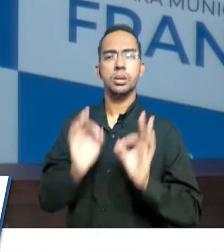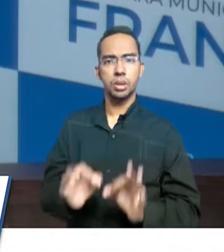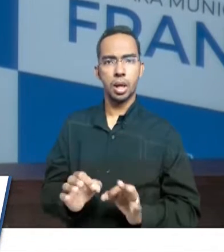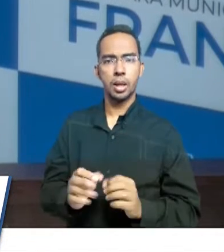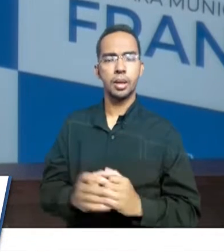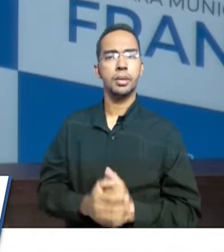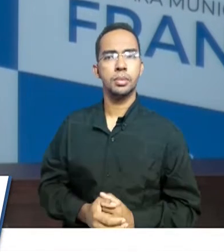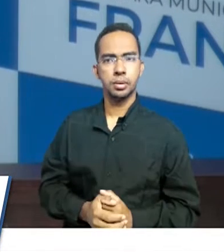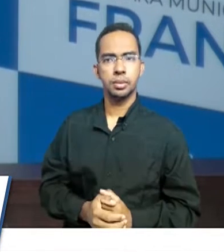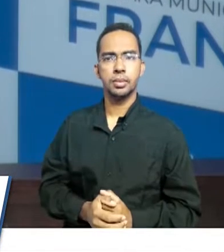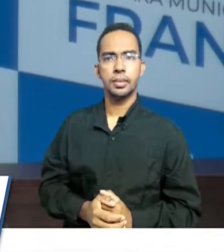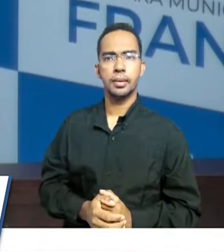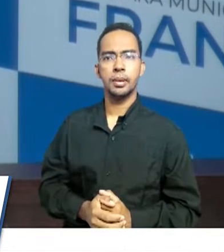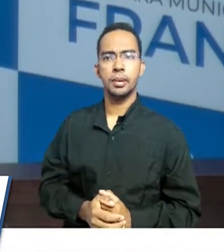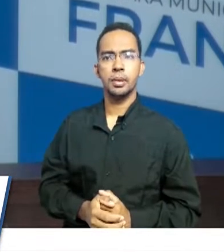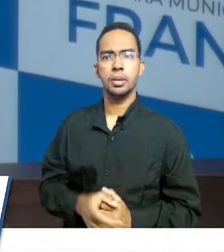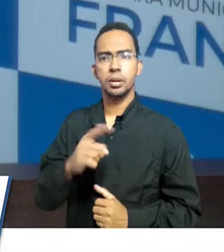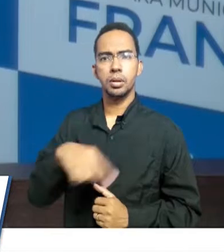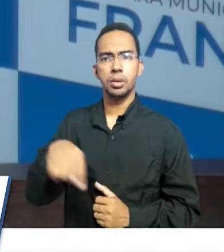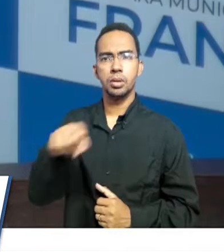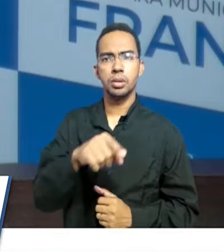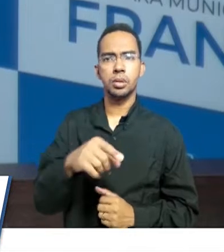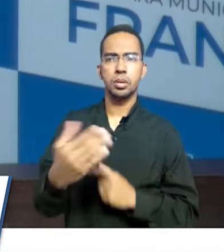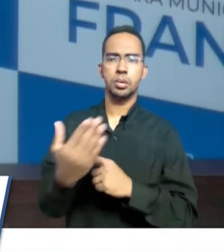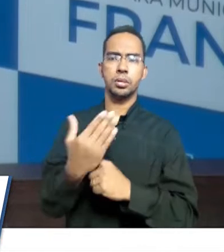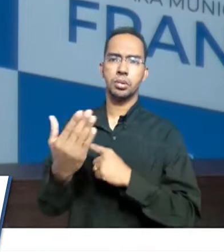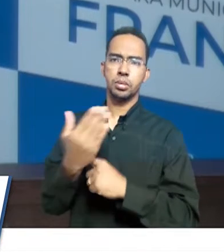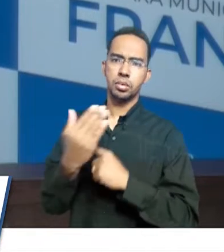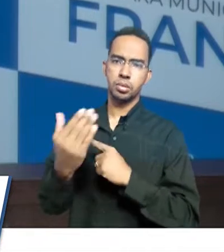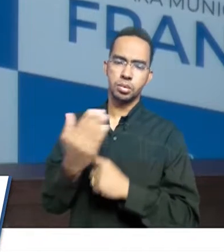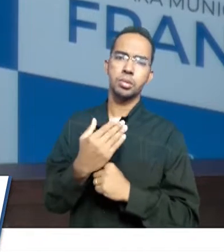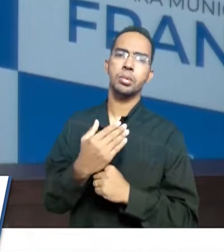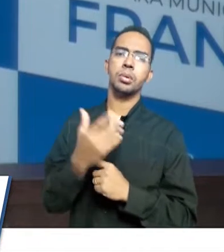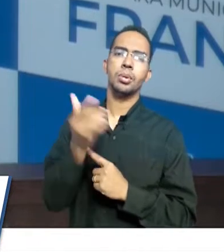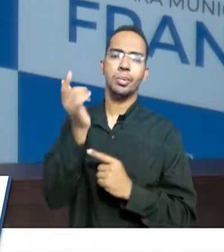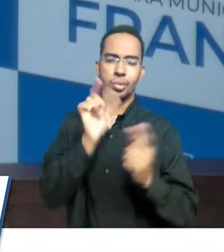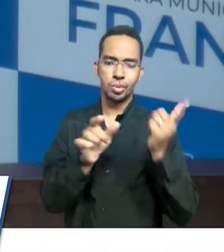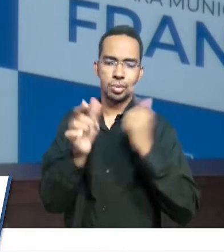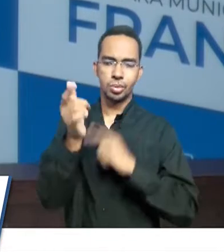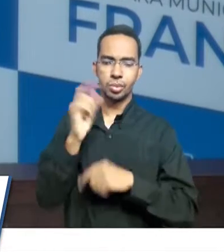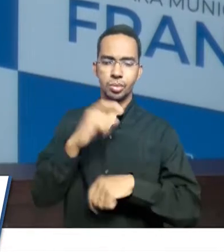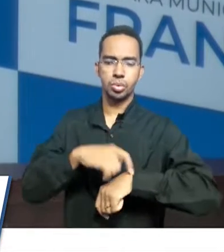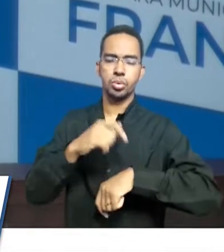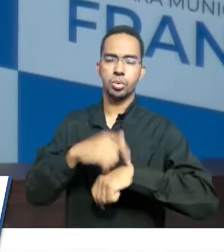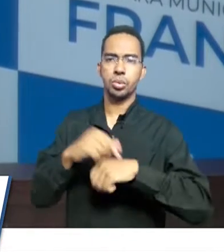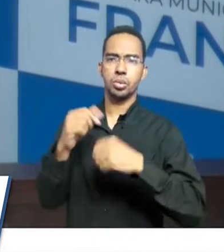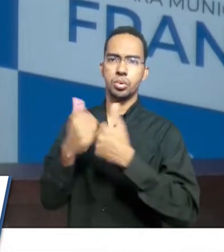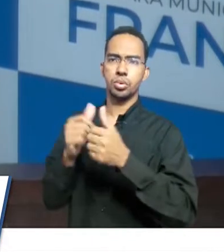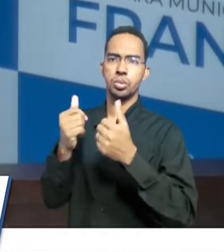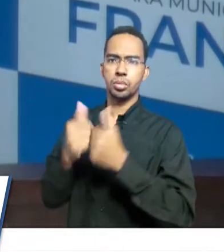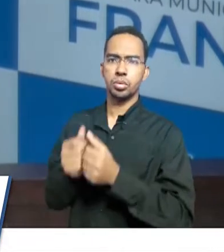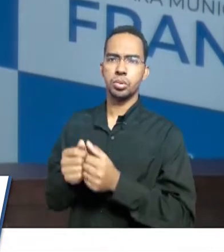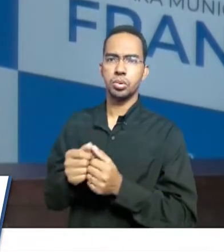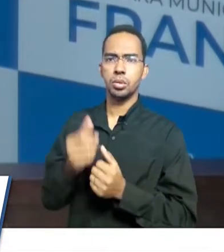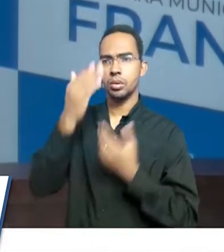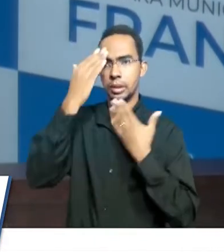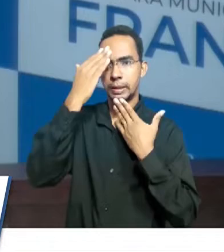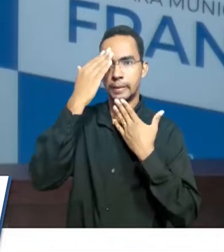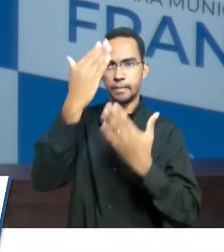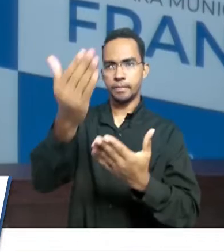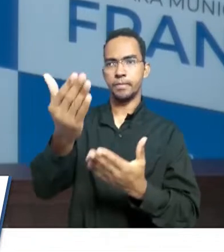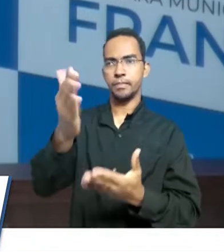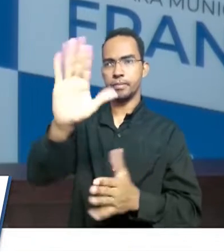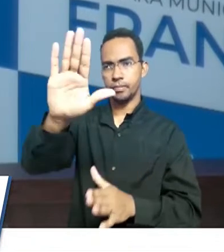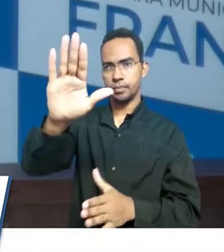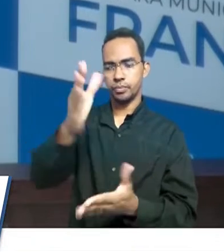para vocês ajudarmos a conseguir esses horários de ônibus lá. Muito obrigado. Uma parte, o Siqueira, o